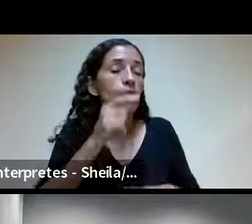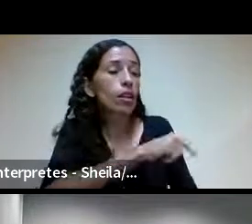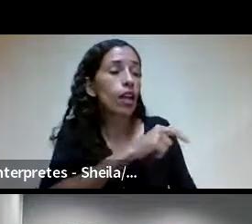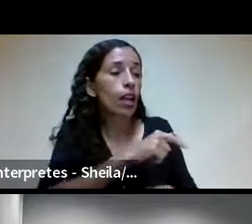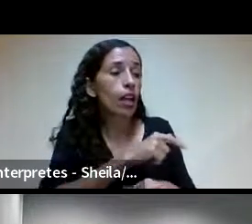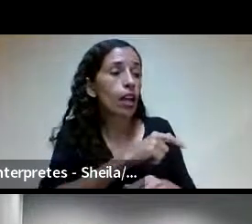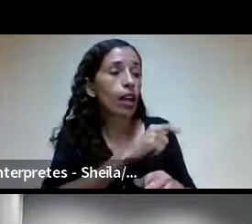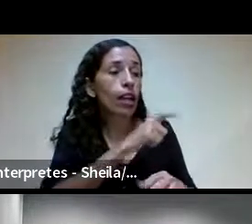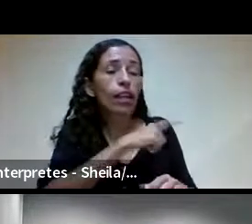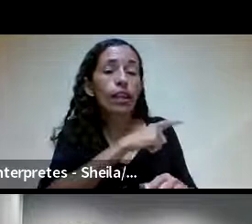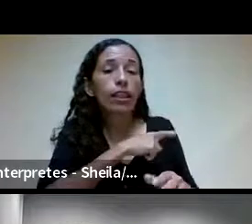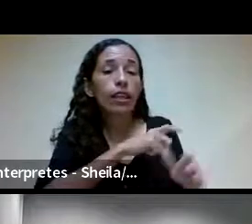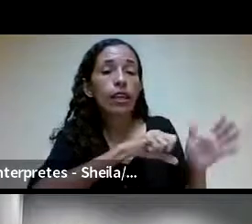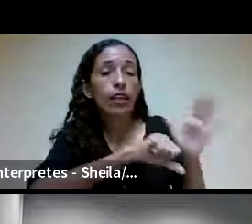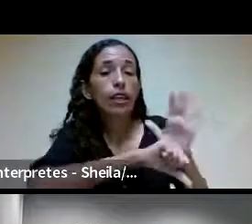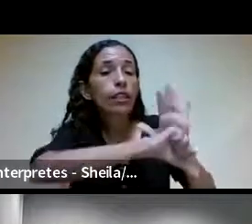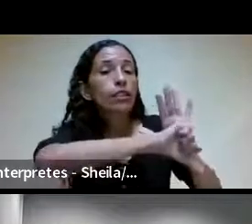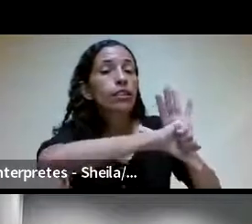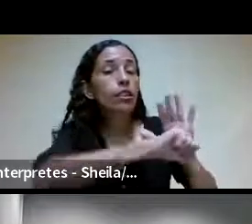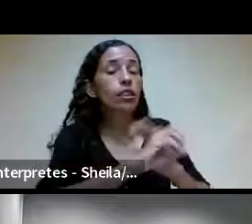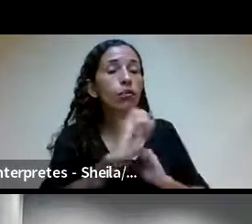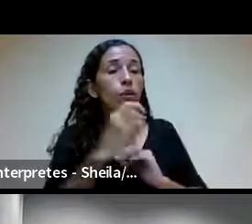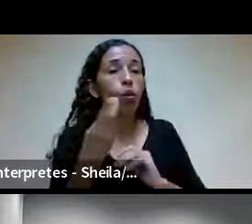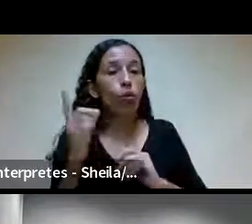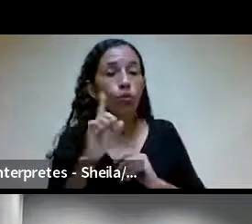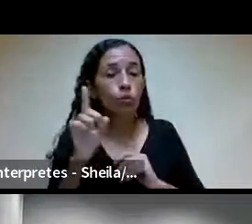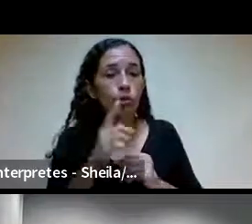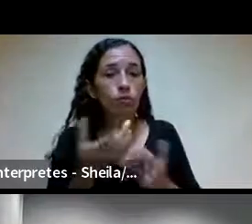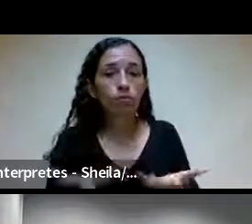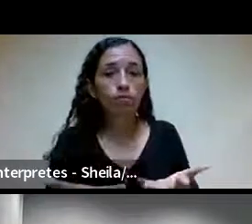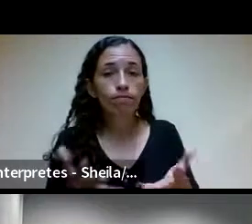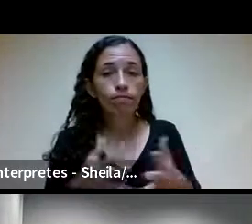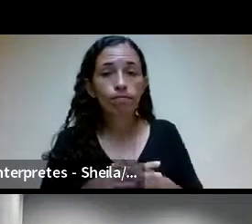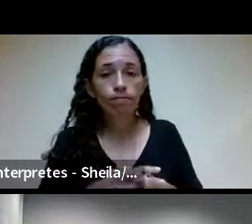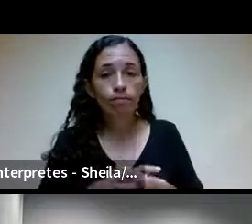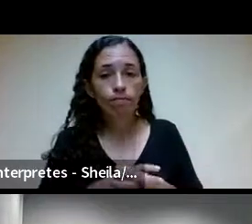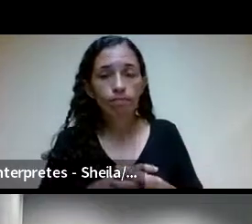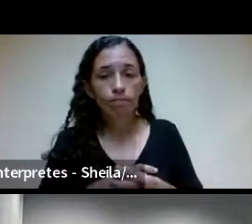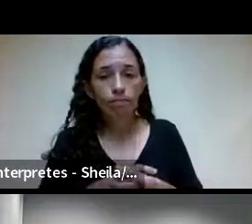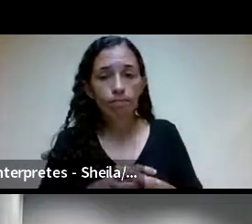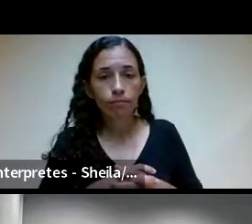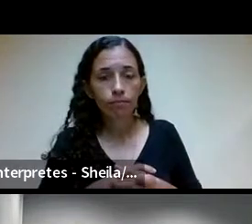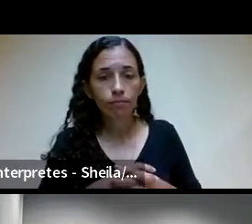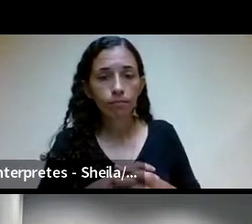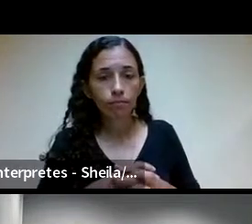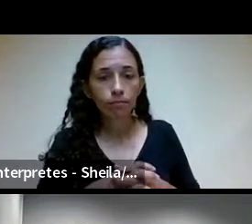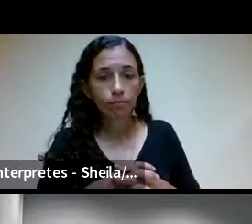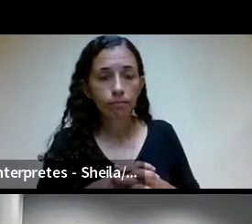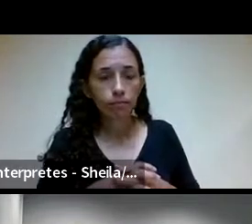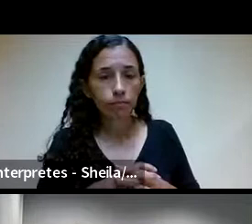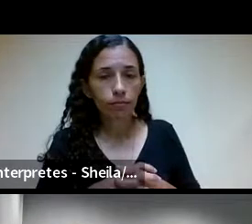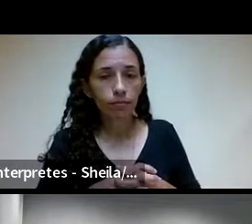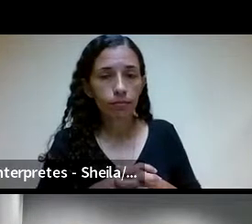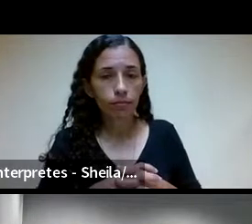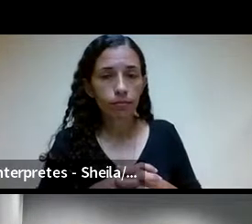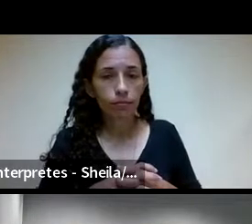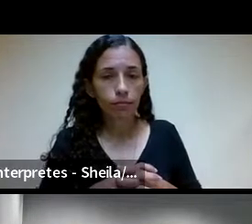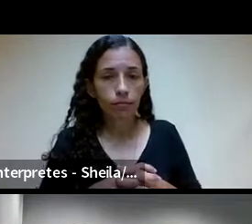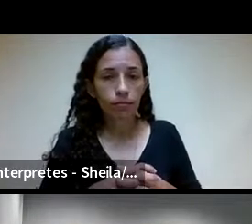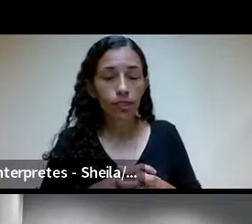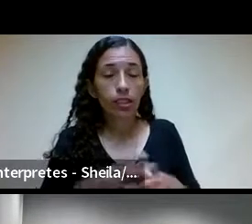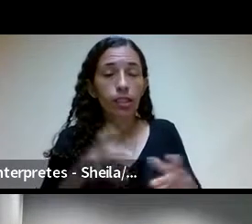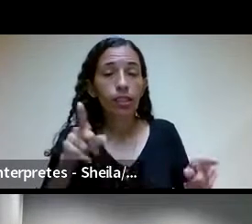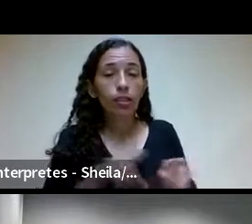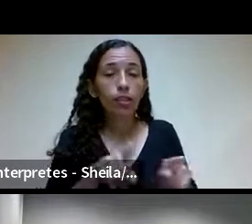a nulidade em destaque. Ainda sobre o tema da legitimidade, a